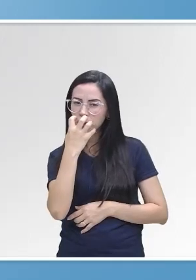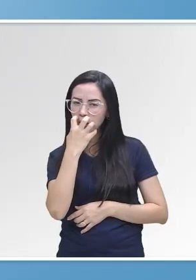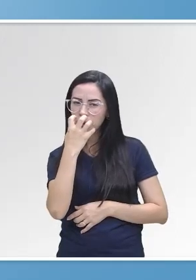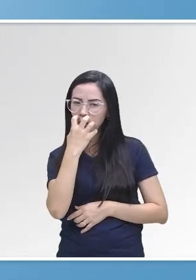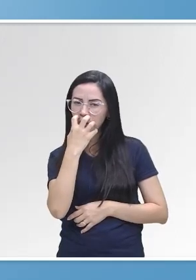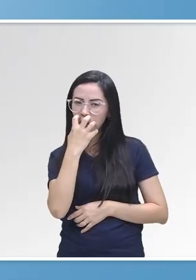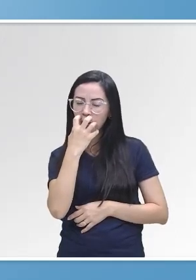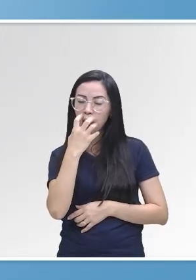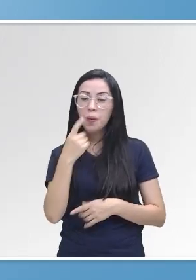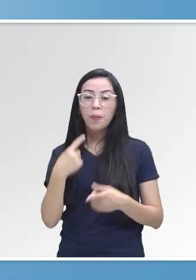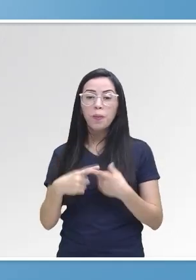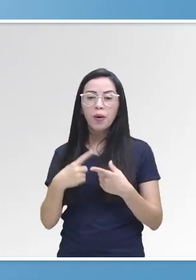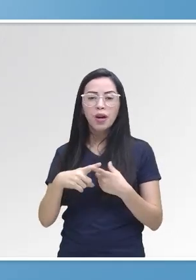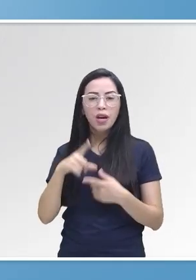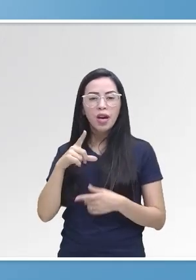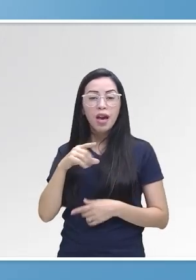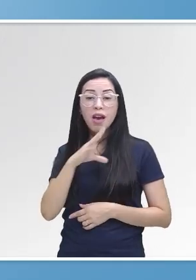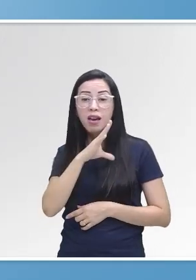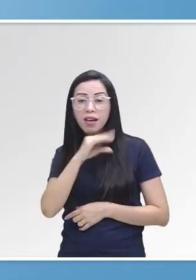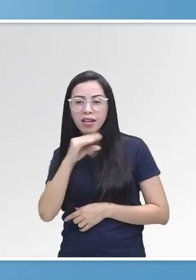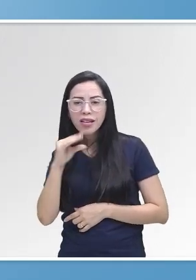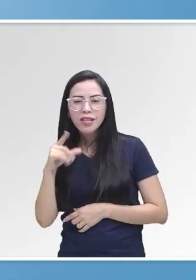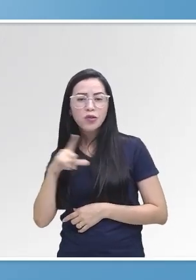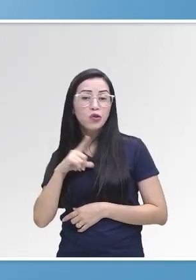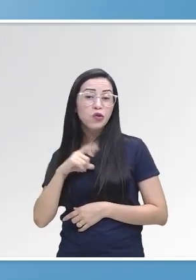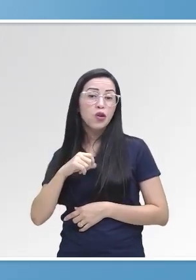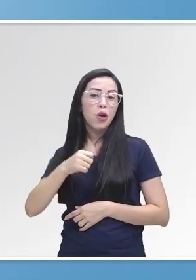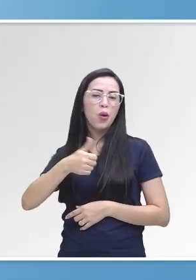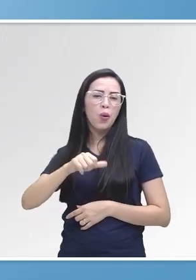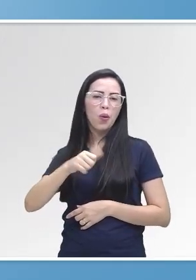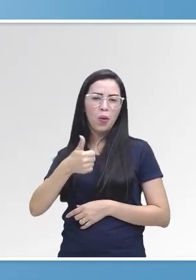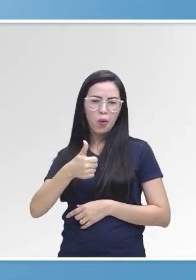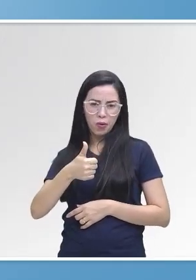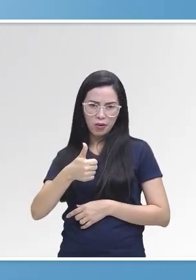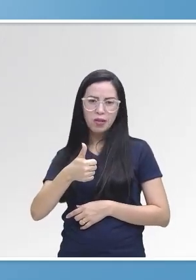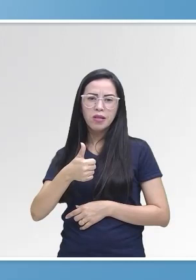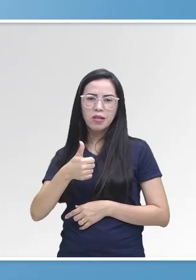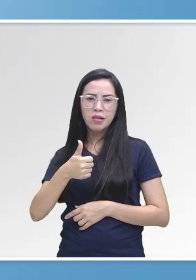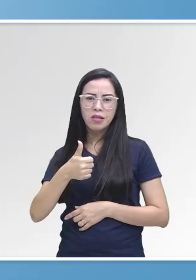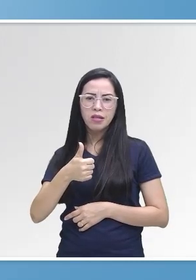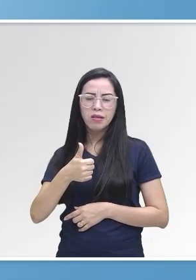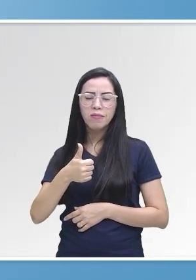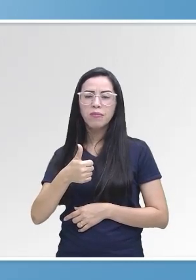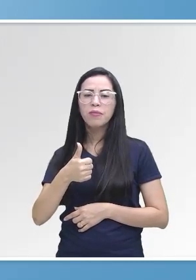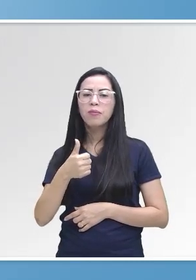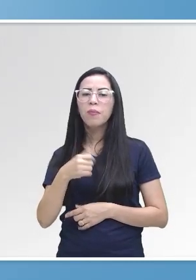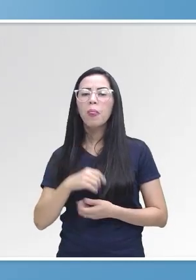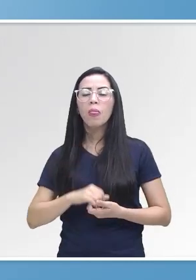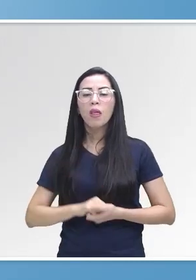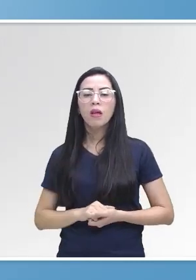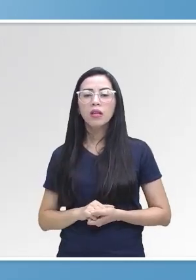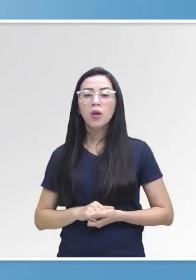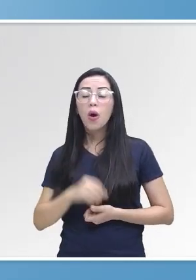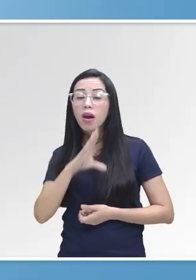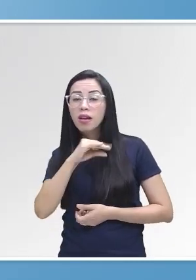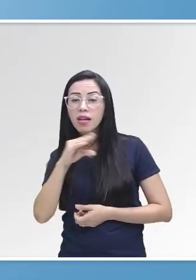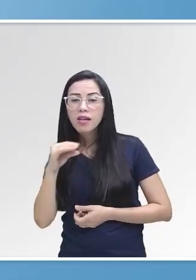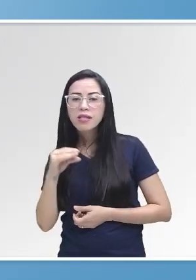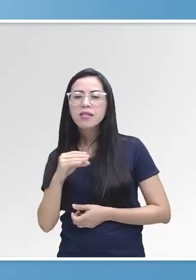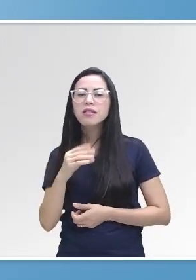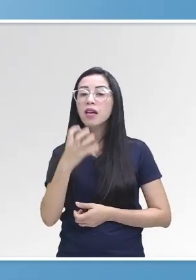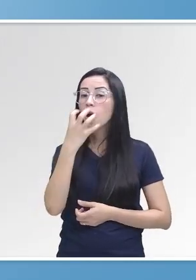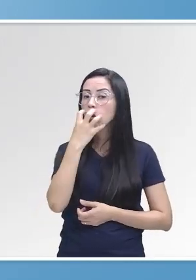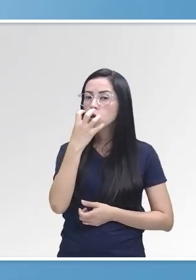João 11 crianças que o Animalzinho de estimação era o cachorro então é a letra de